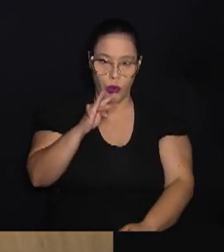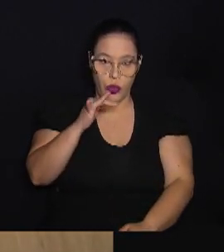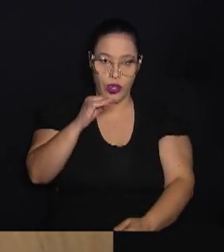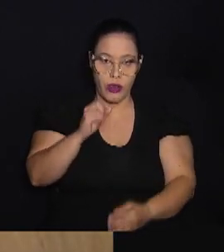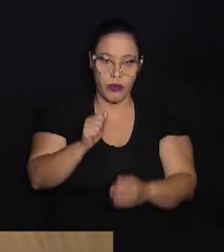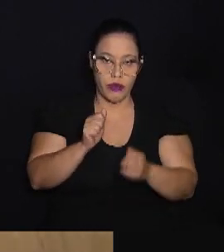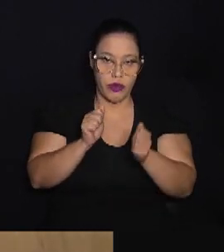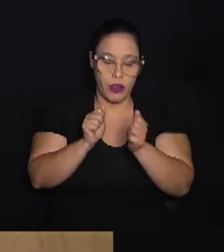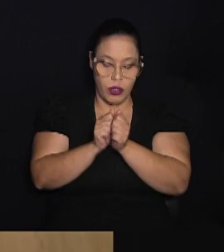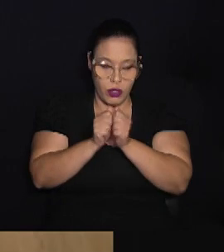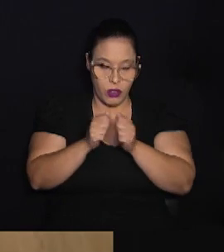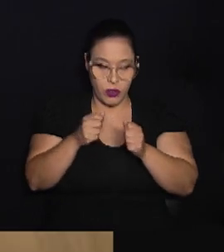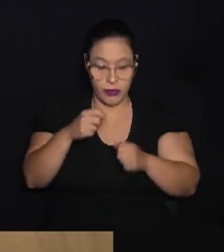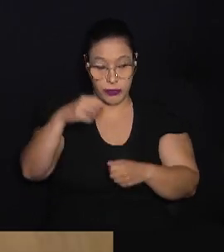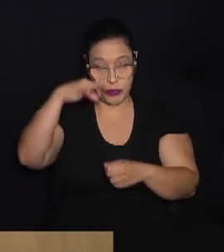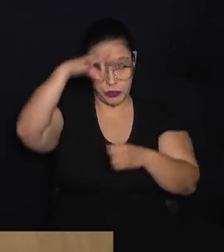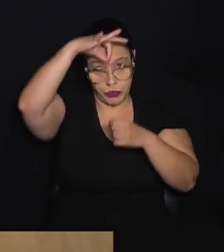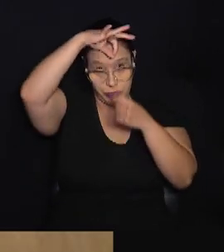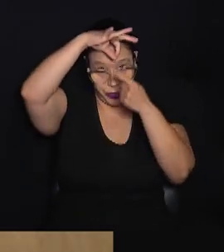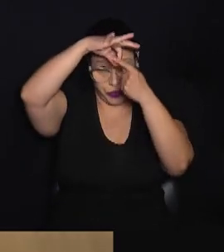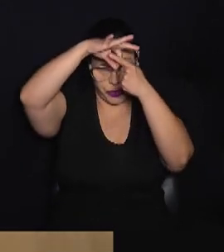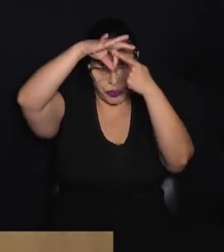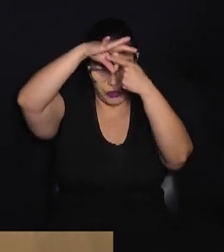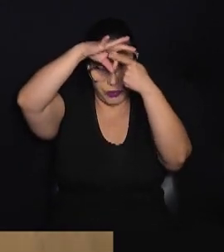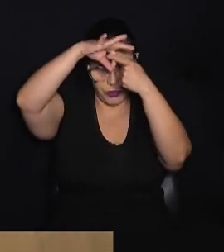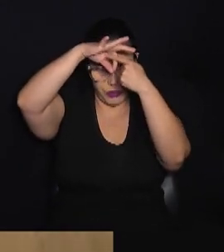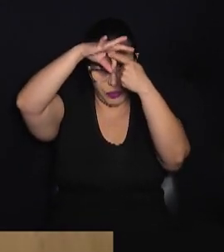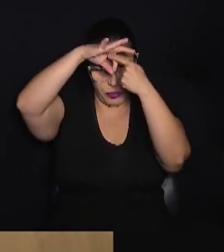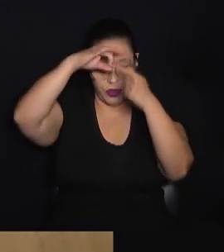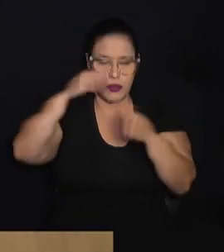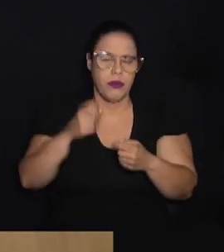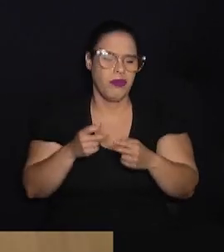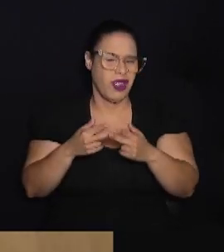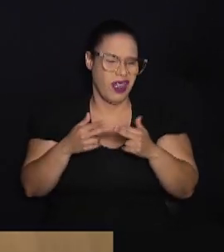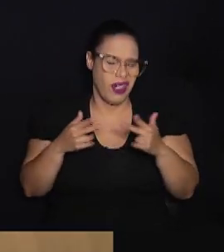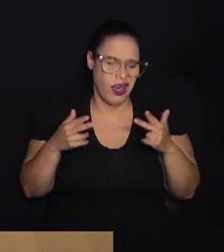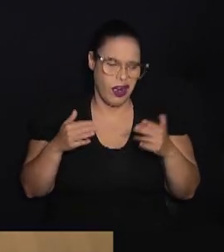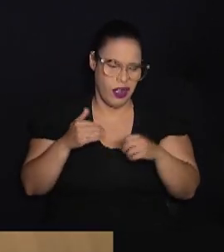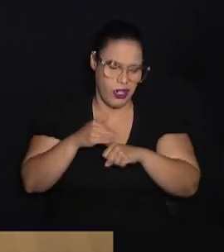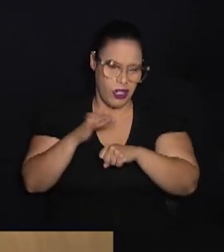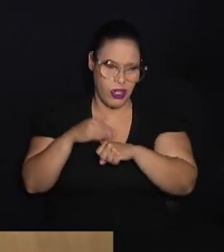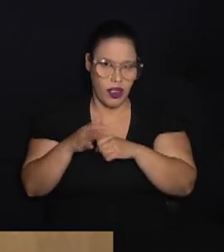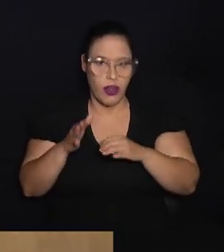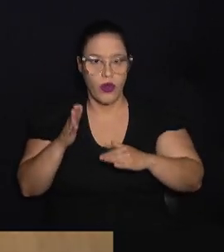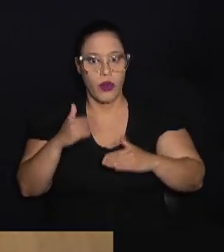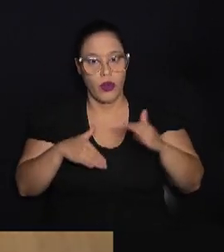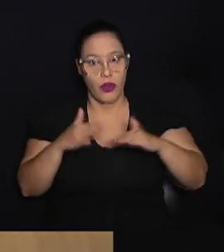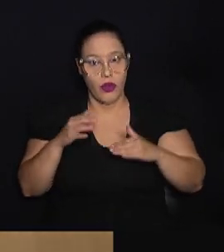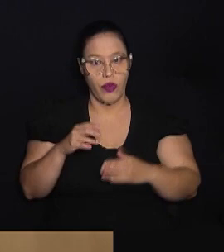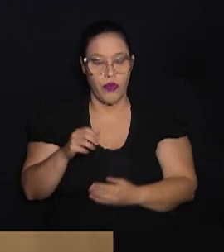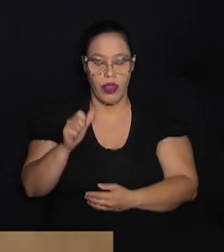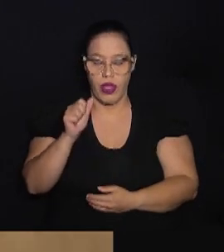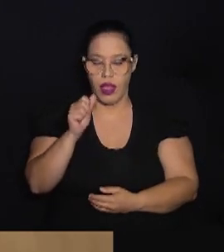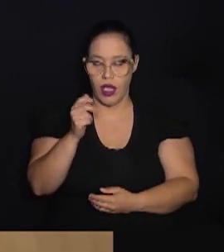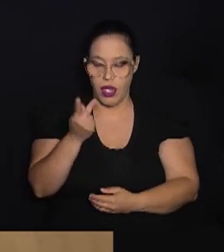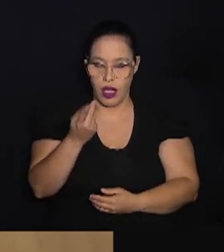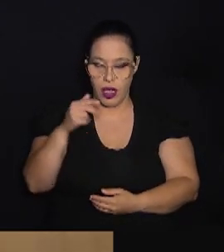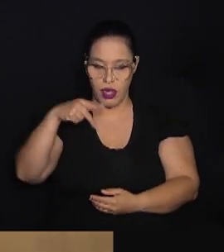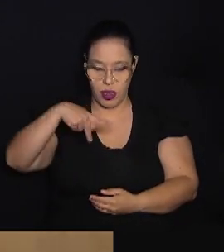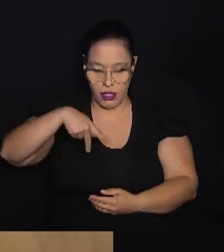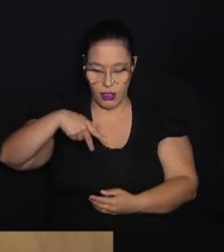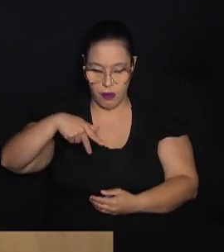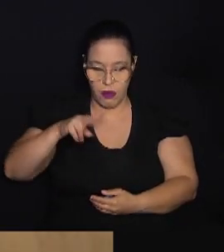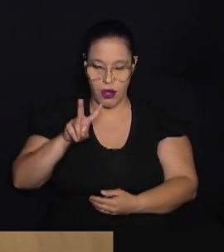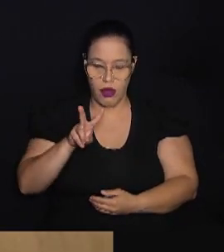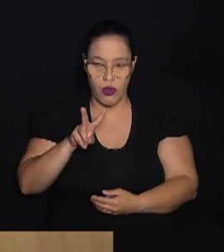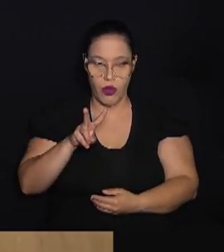contato com a vagina. E esse é o tumor ginecológico mais frequente e ele está associado com o vírus do HPV. E o outro tipo de